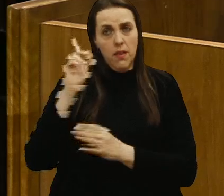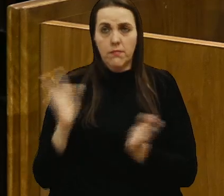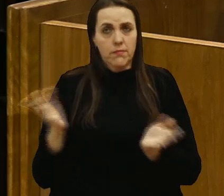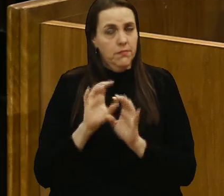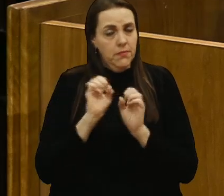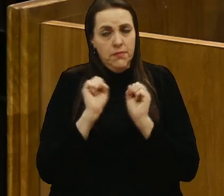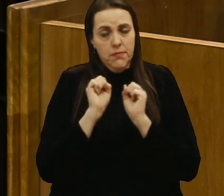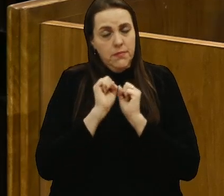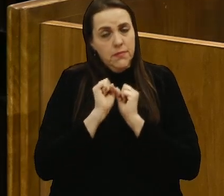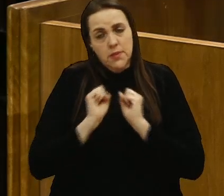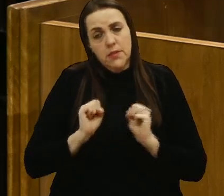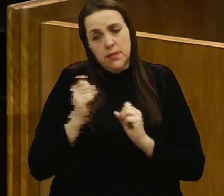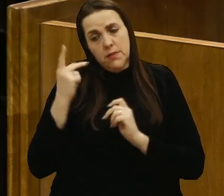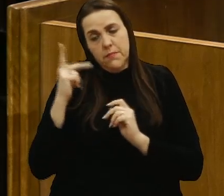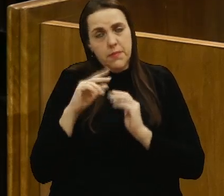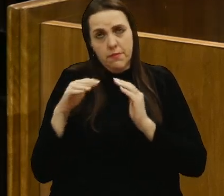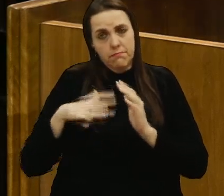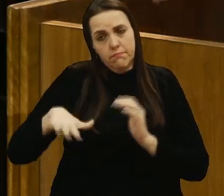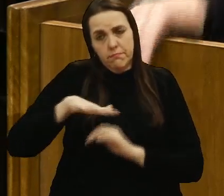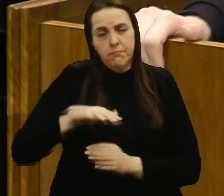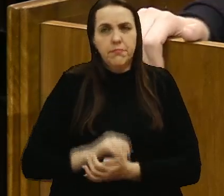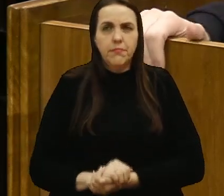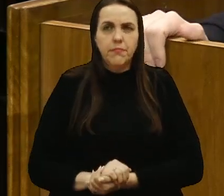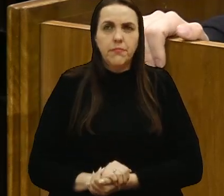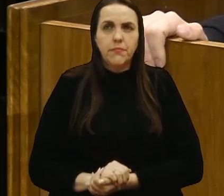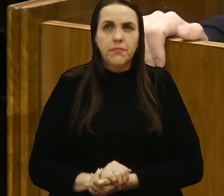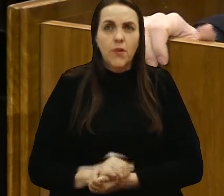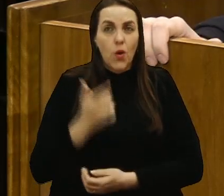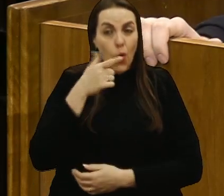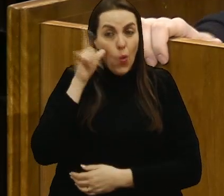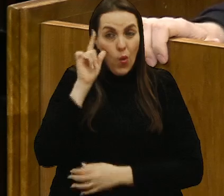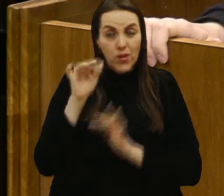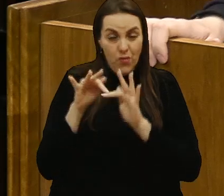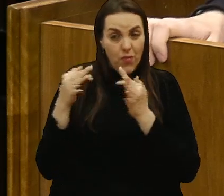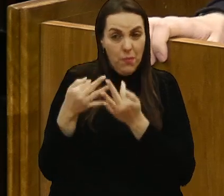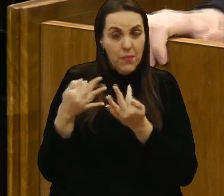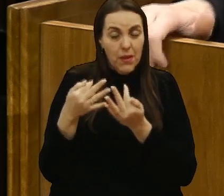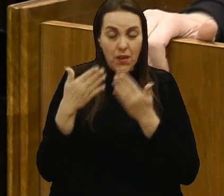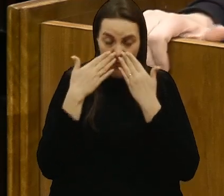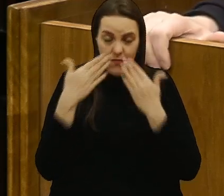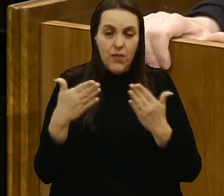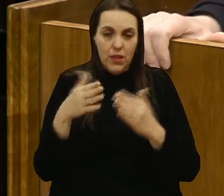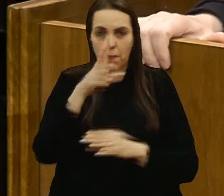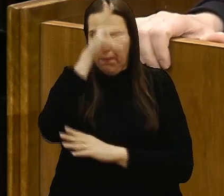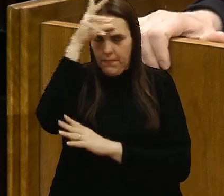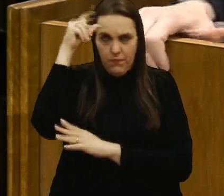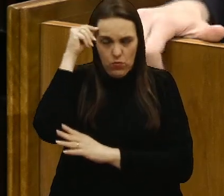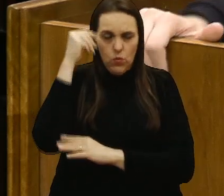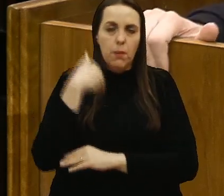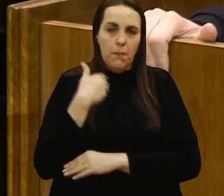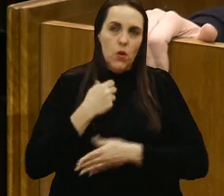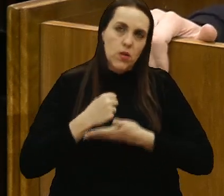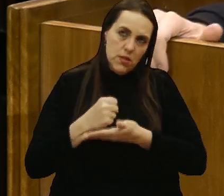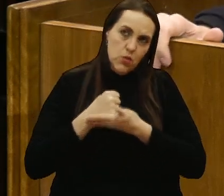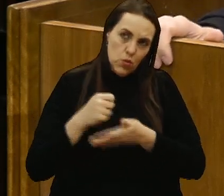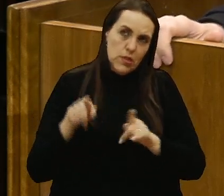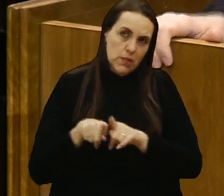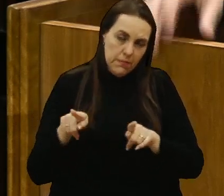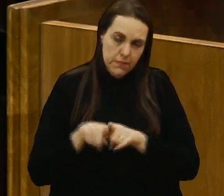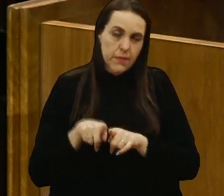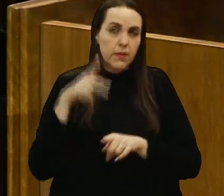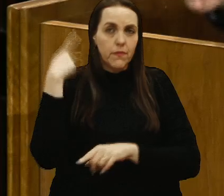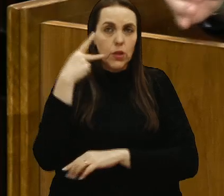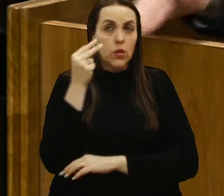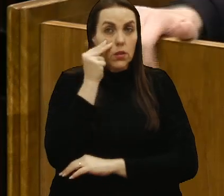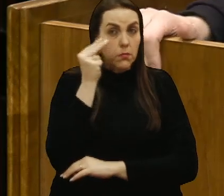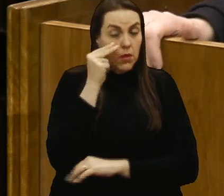Para finalizar, senhor presidente, ontem as famílias estavam ali na frente da prefeitura, os meus assessores estavam lá, depois eu e o vereador Libardi fomos conversar.